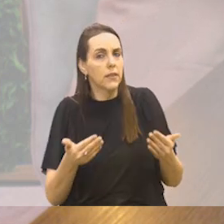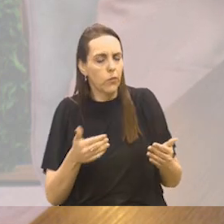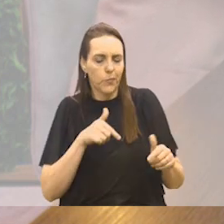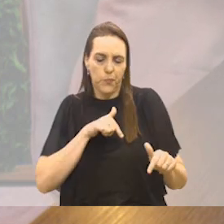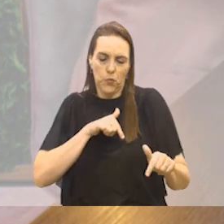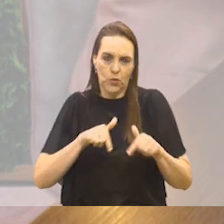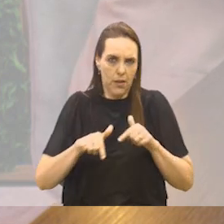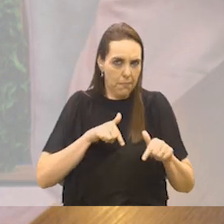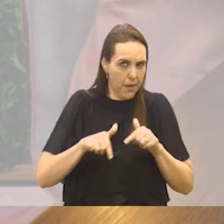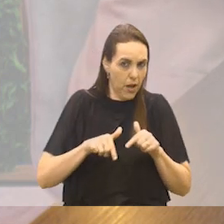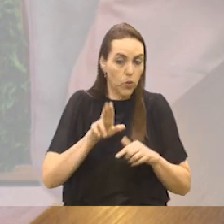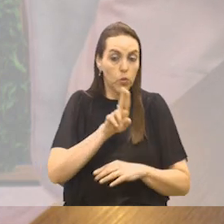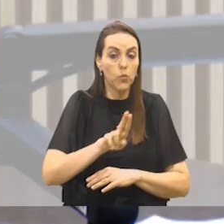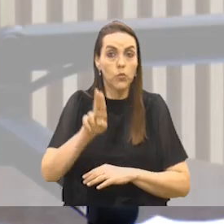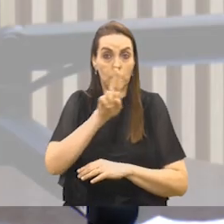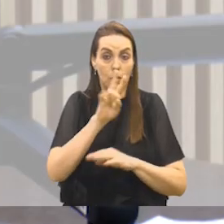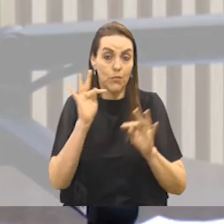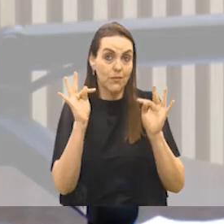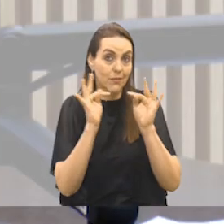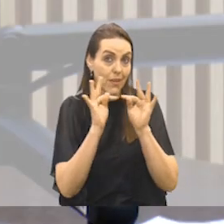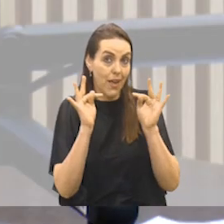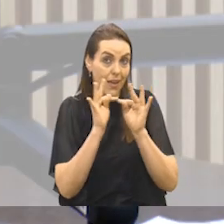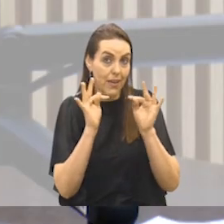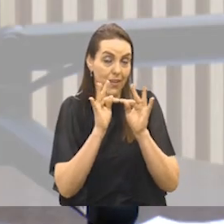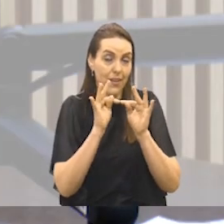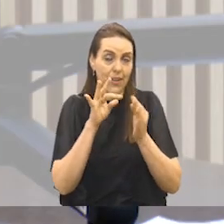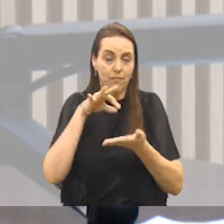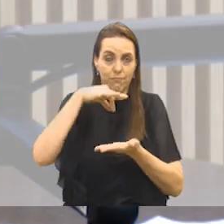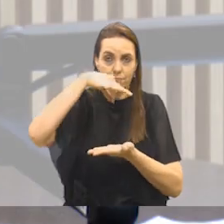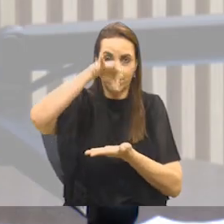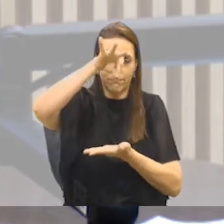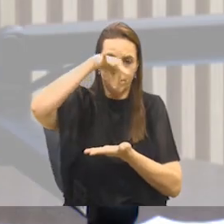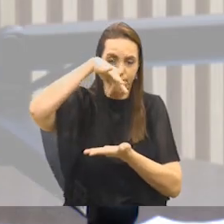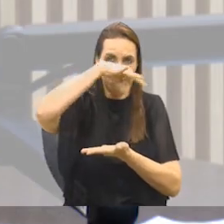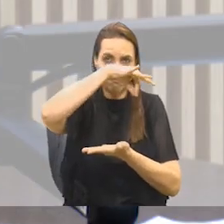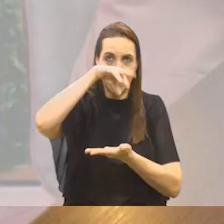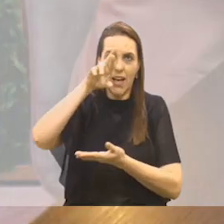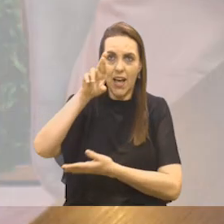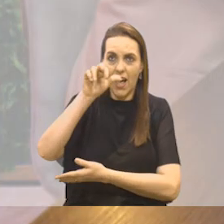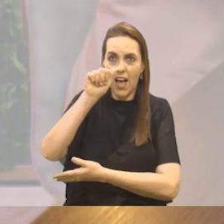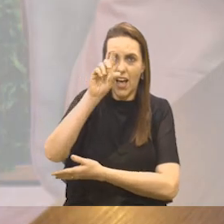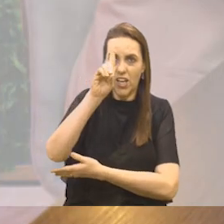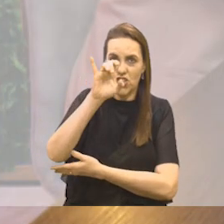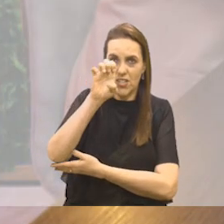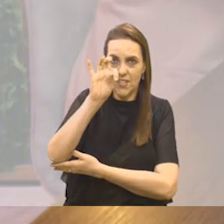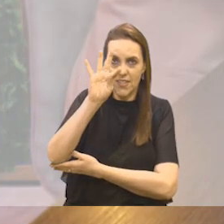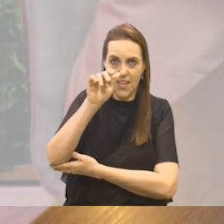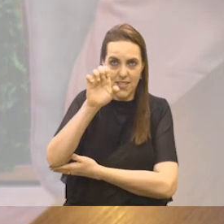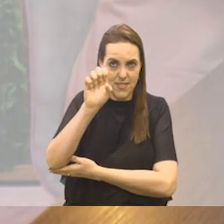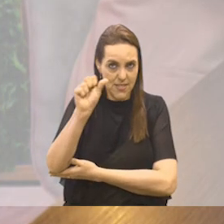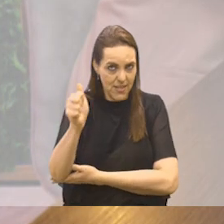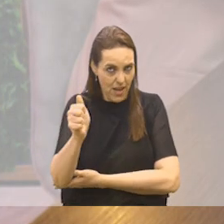Então, dentro dos trabalhos, nós usamos muito as técnicas da radiestesia radiônica.